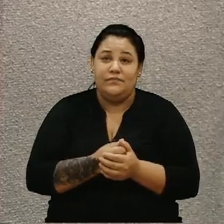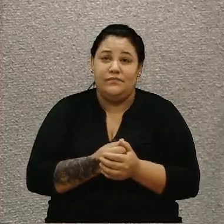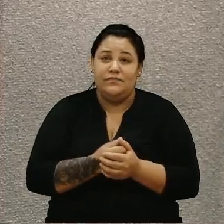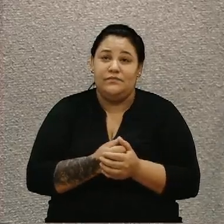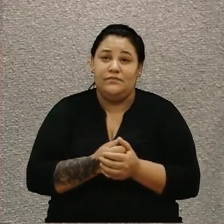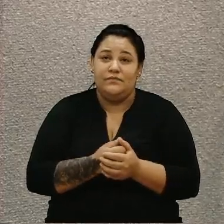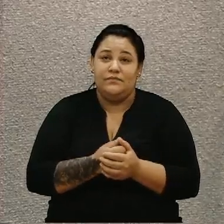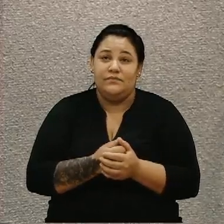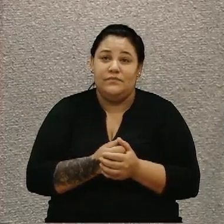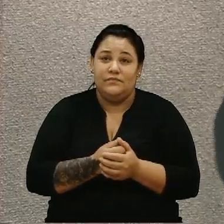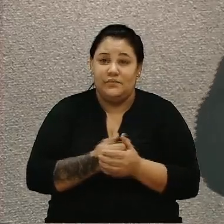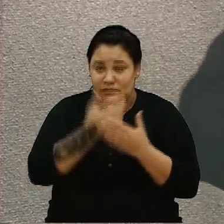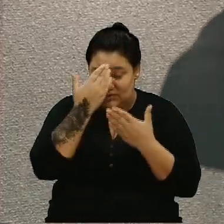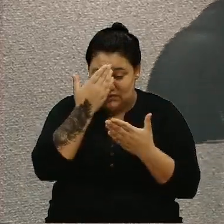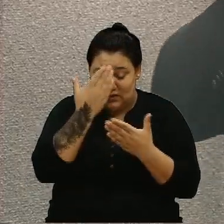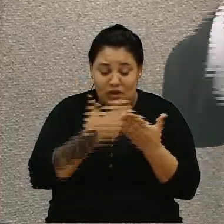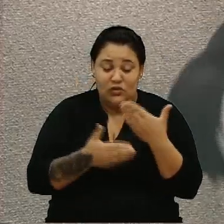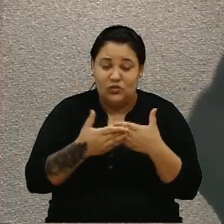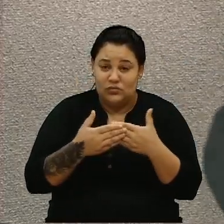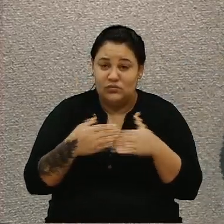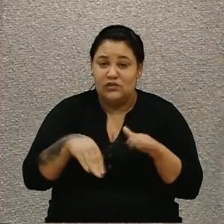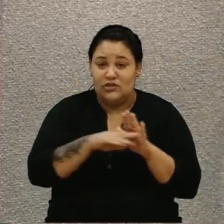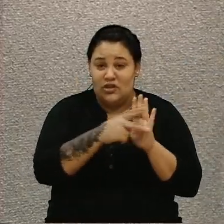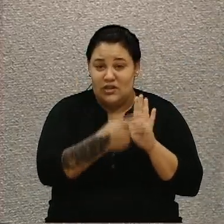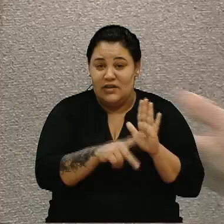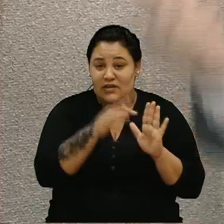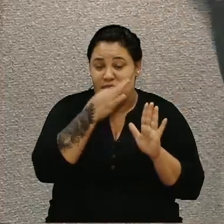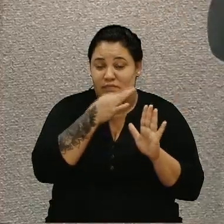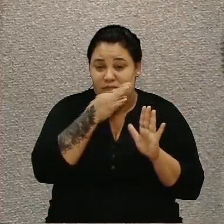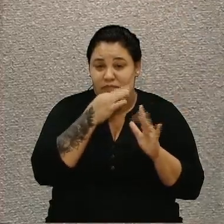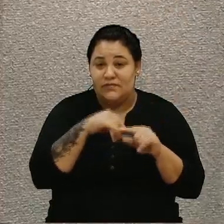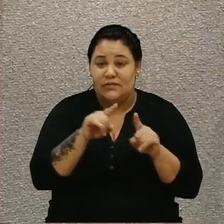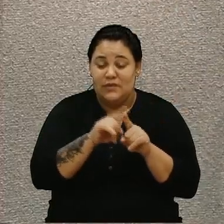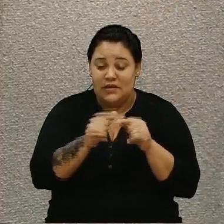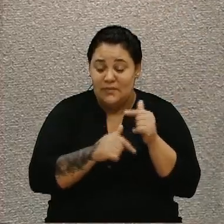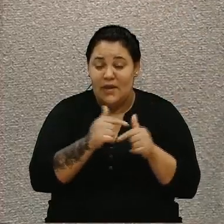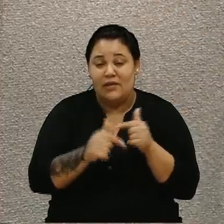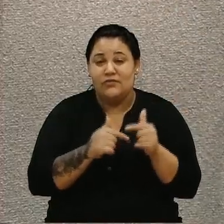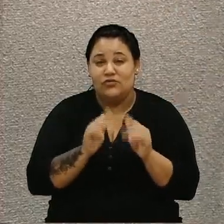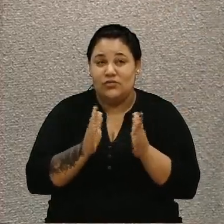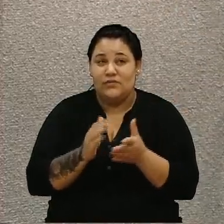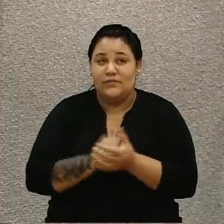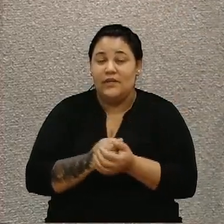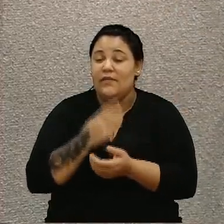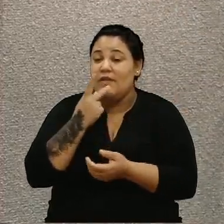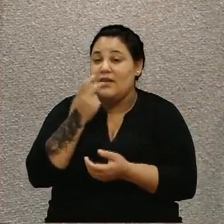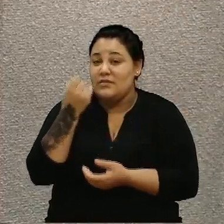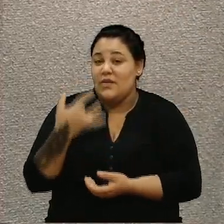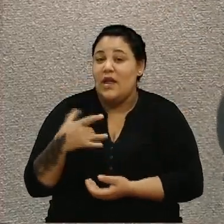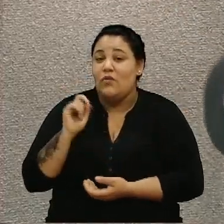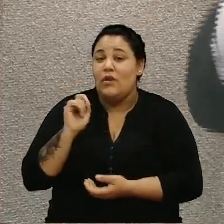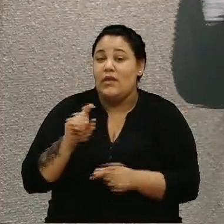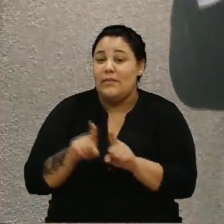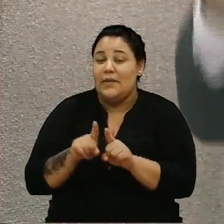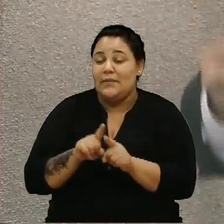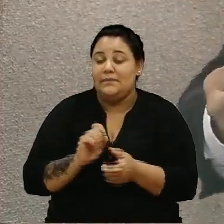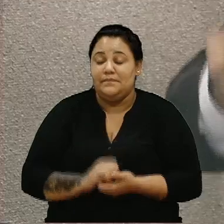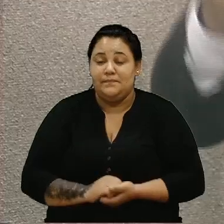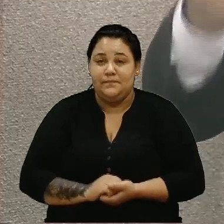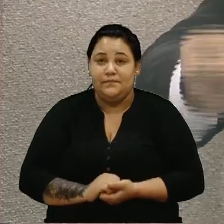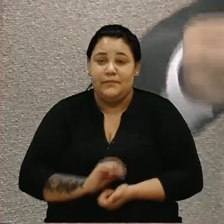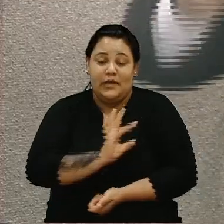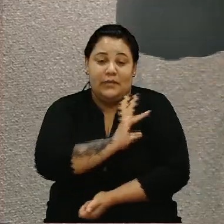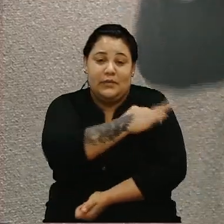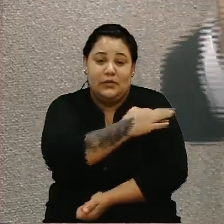todos os estrangeiros que vieram para Caxias do Sul, que eles estão trabalhando. E eles me comentaram o seguinte: capitão, nos